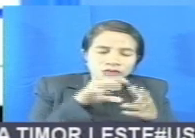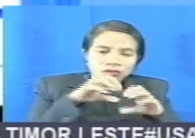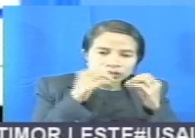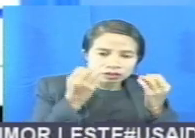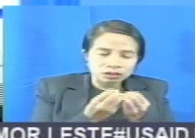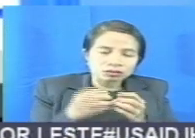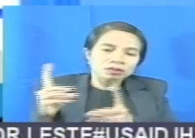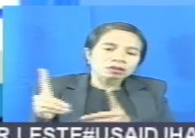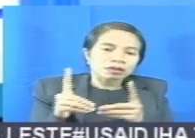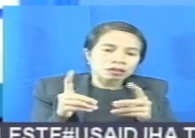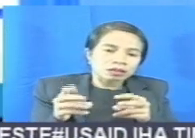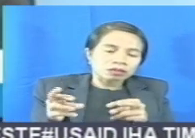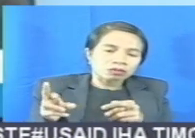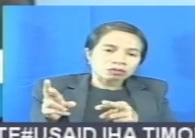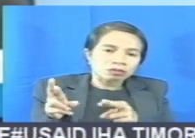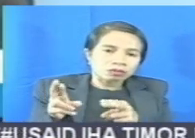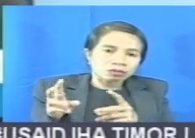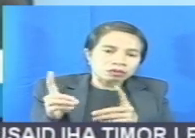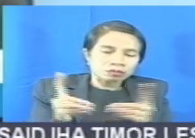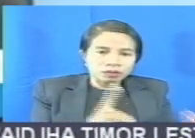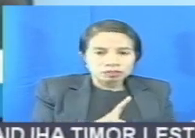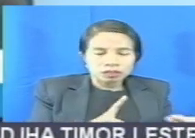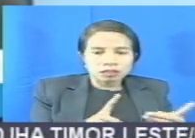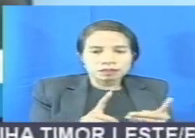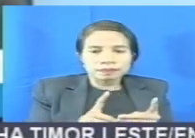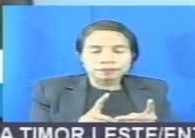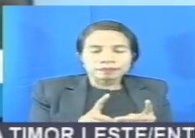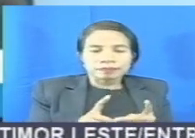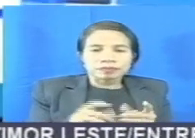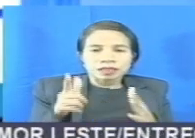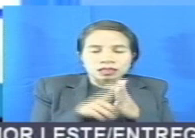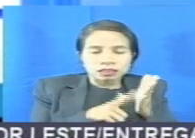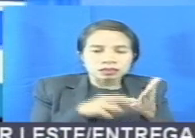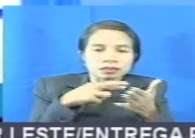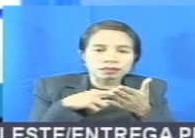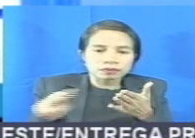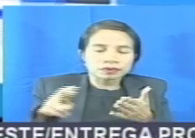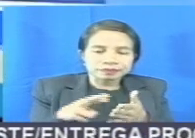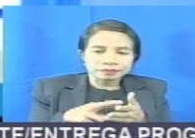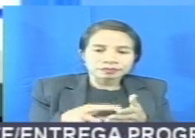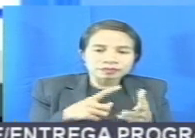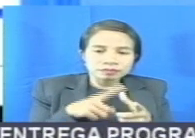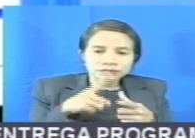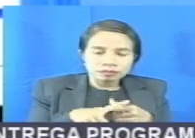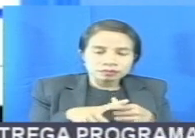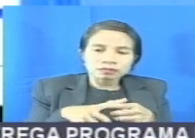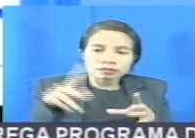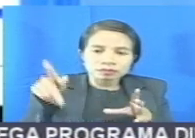a implementa. Significa? Significa que lei autoridade, a lei organiza autoridade de proteção civil tem ser aprova. E depois acompanha